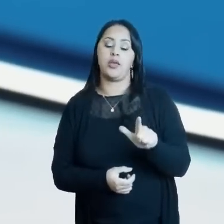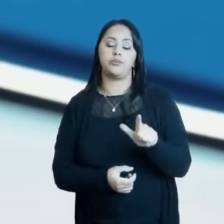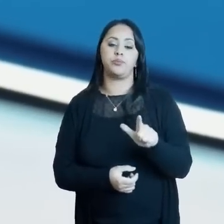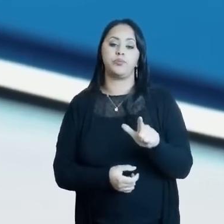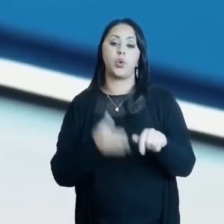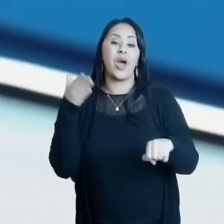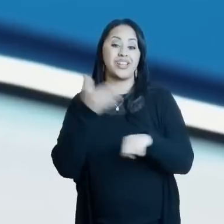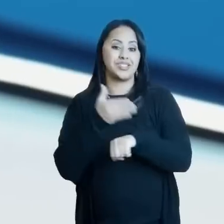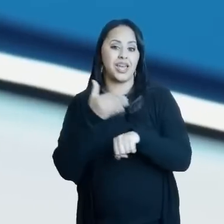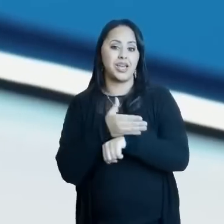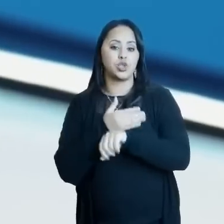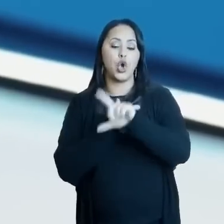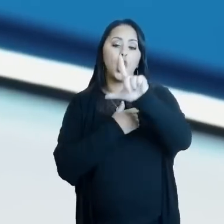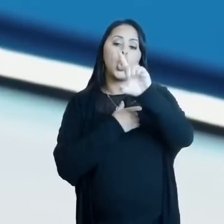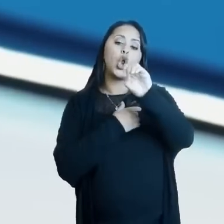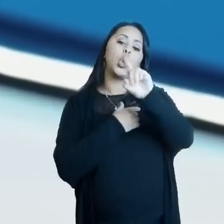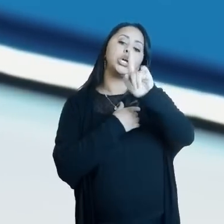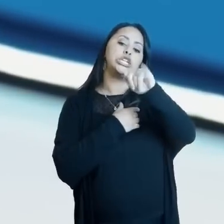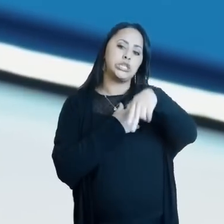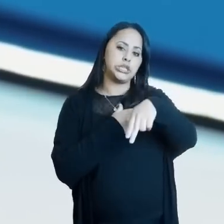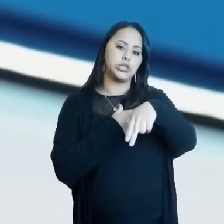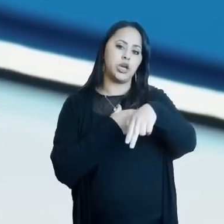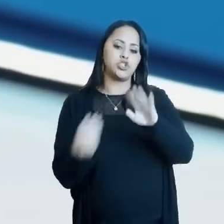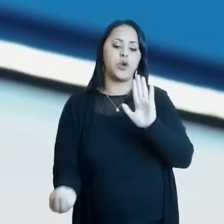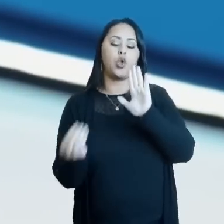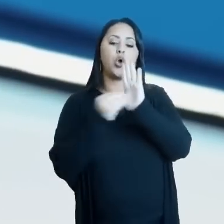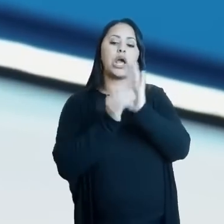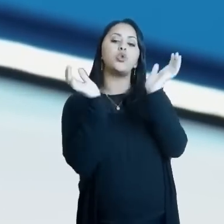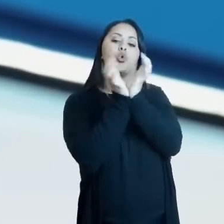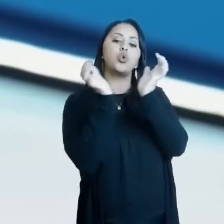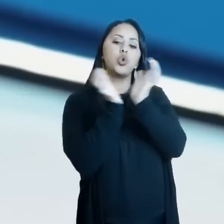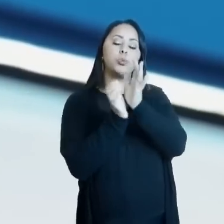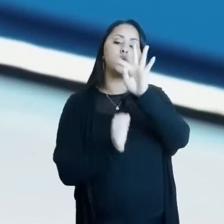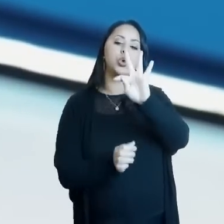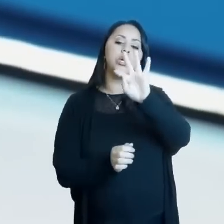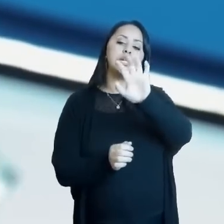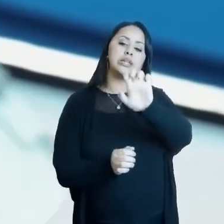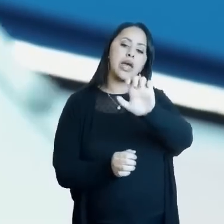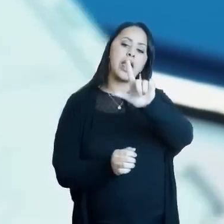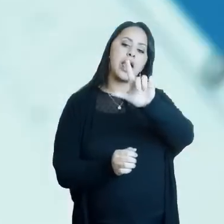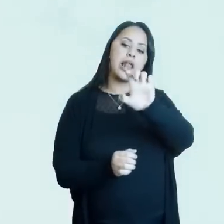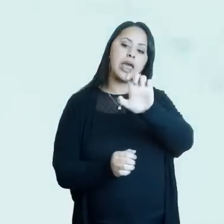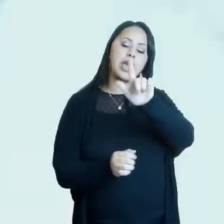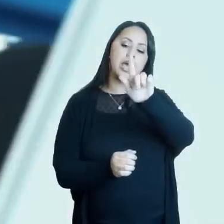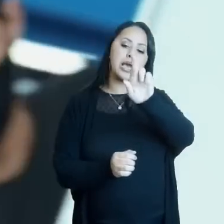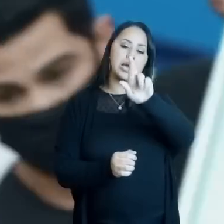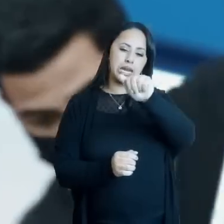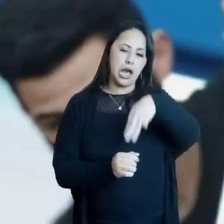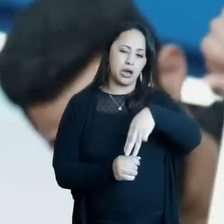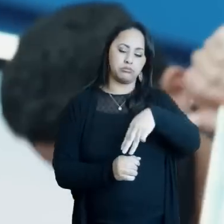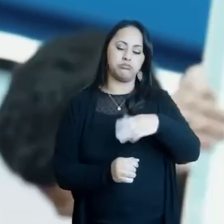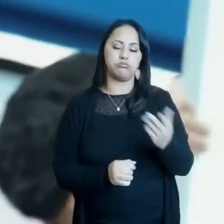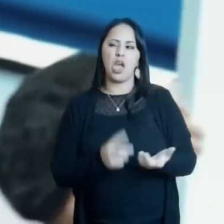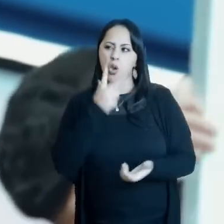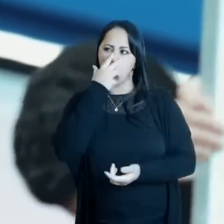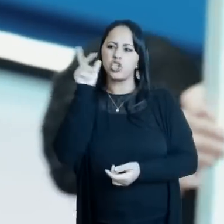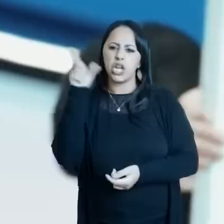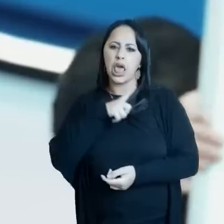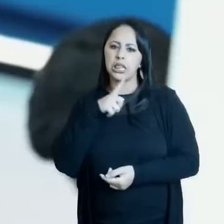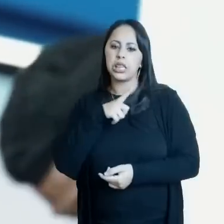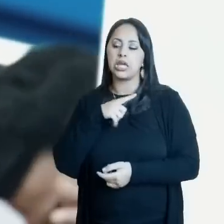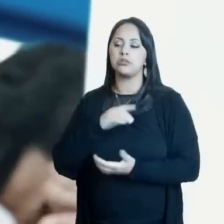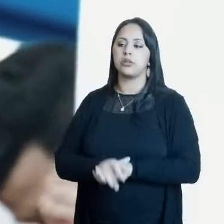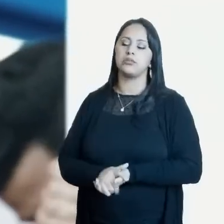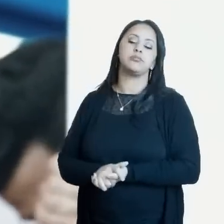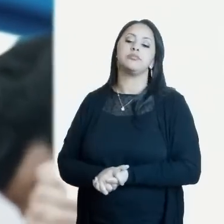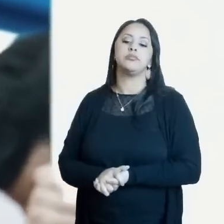seu... A gente vai colocar dentro do grupo de Telegram nosso ali do Clube 6 e 1. Se você não estava dentro do grupo do Telegram, eu não sei se está o QR Code do grupo do Telegram. Tá